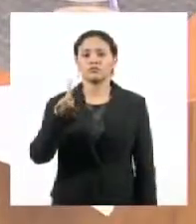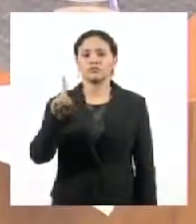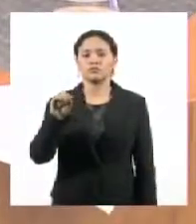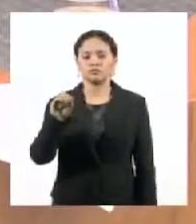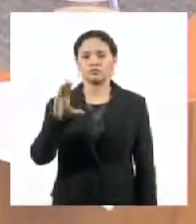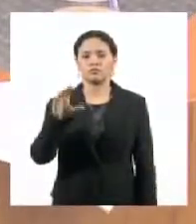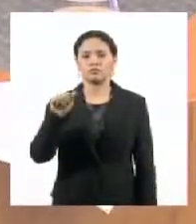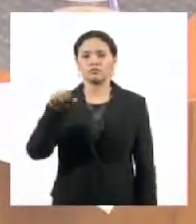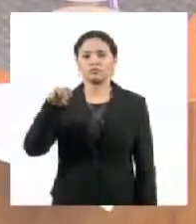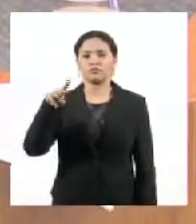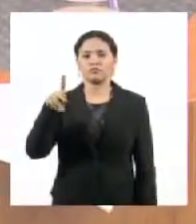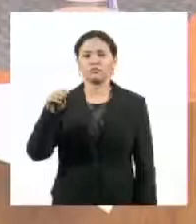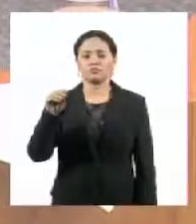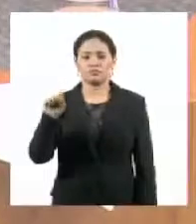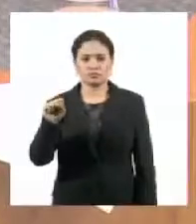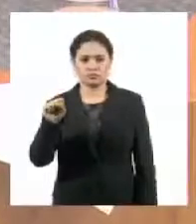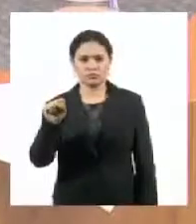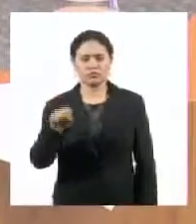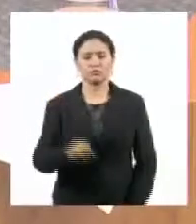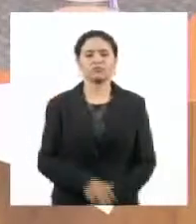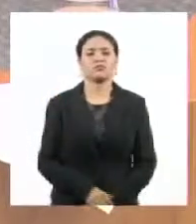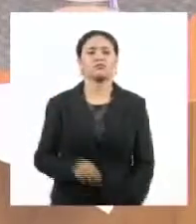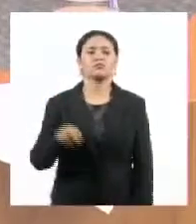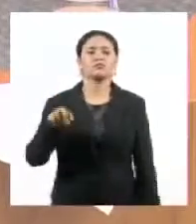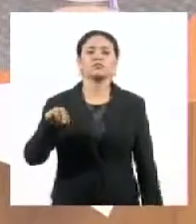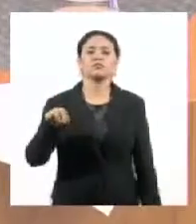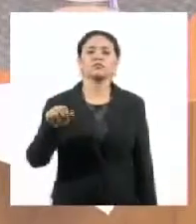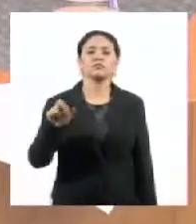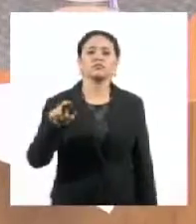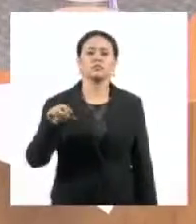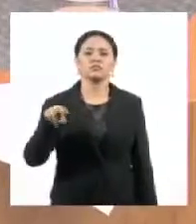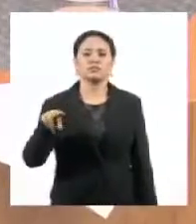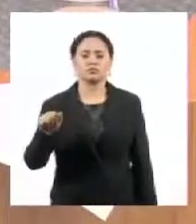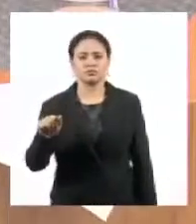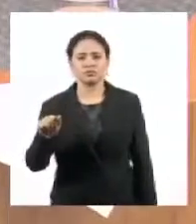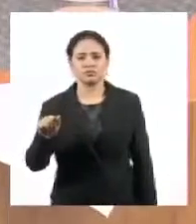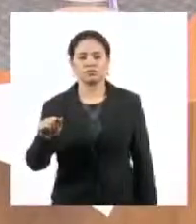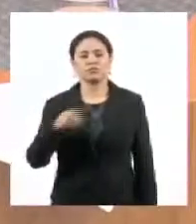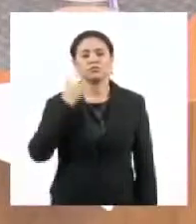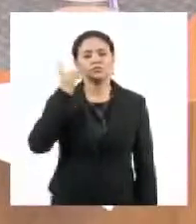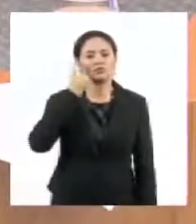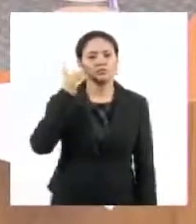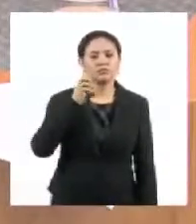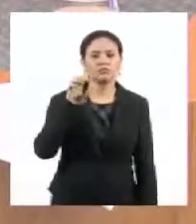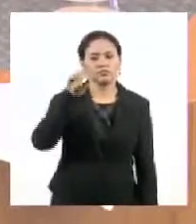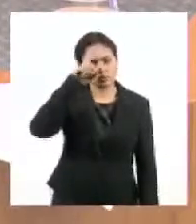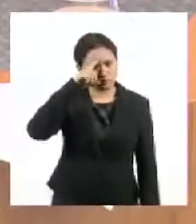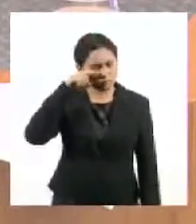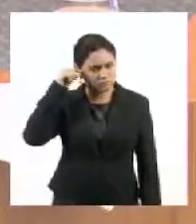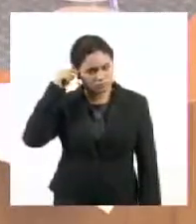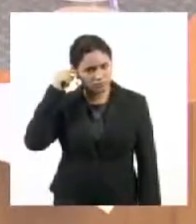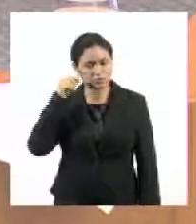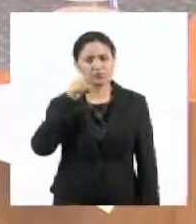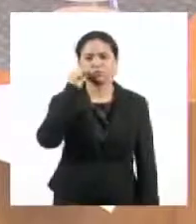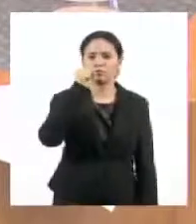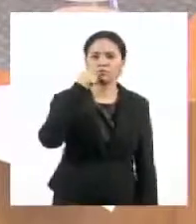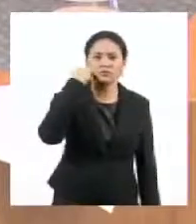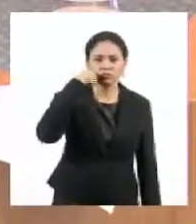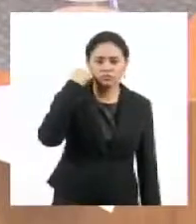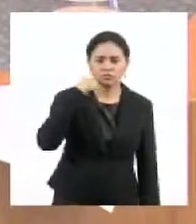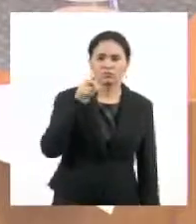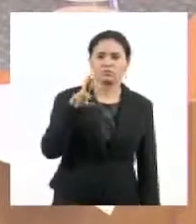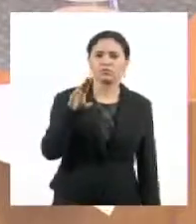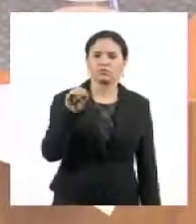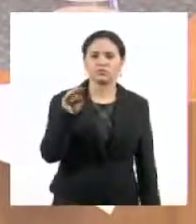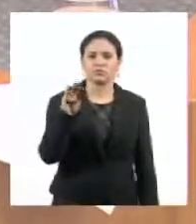Eduardo Campos, Marina, deputada Elisiane Gama, senador Roberto Rocha e governador Flávio Dino.